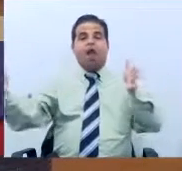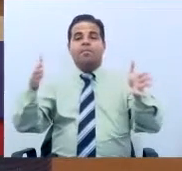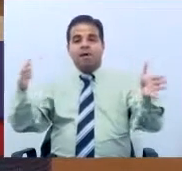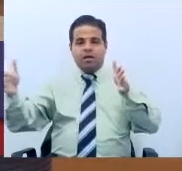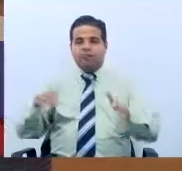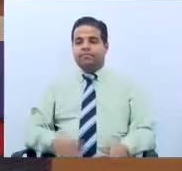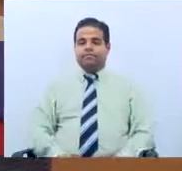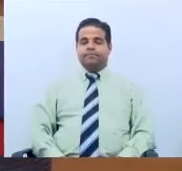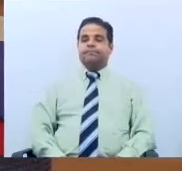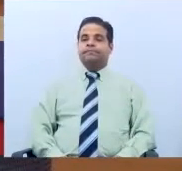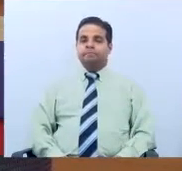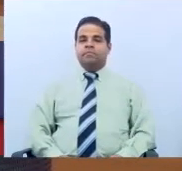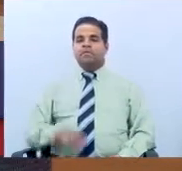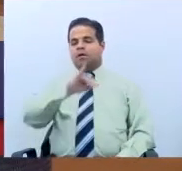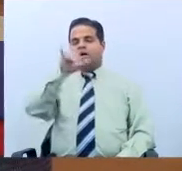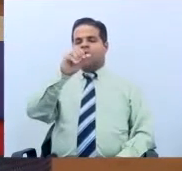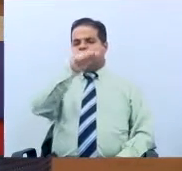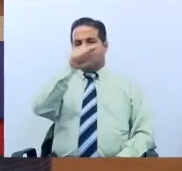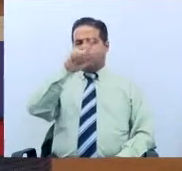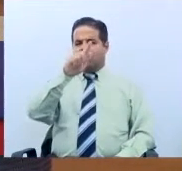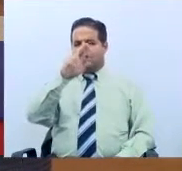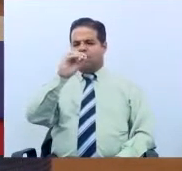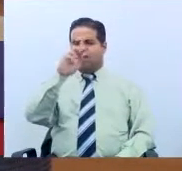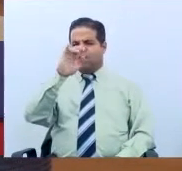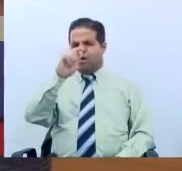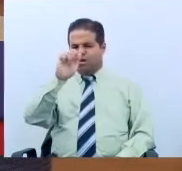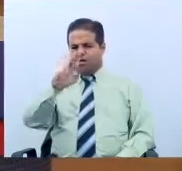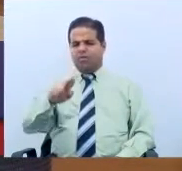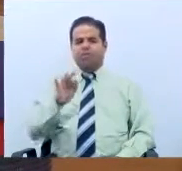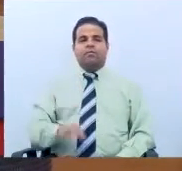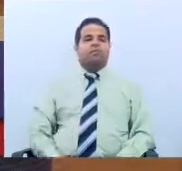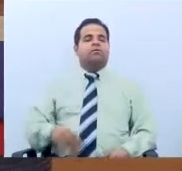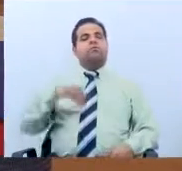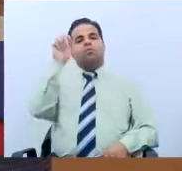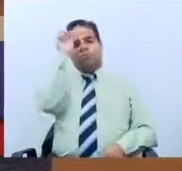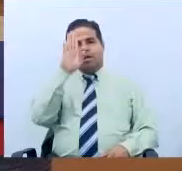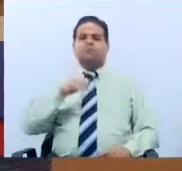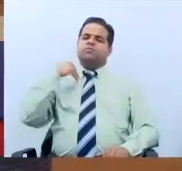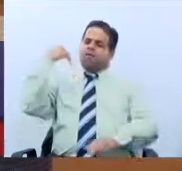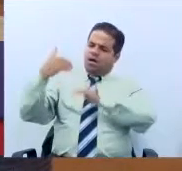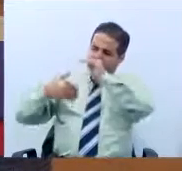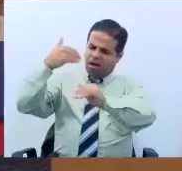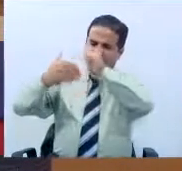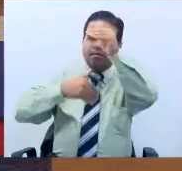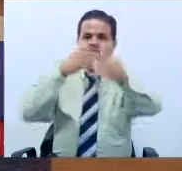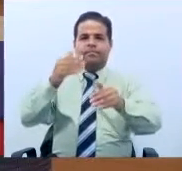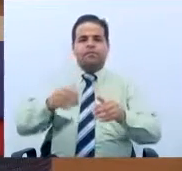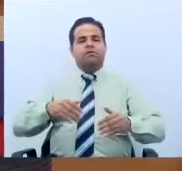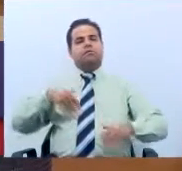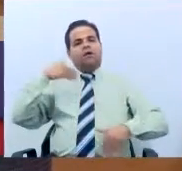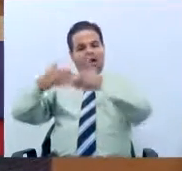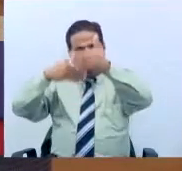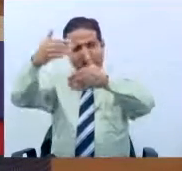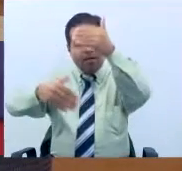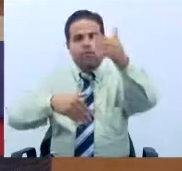era do João Goulart, em 64, o Brasil caminhava para uns